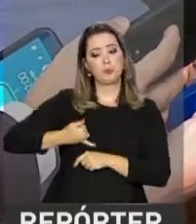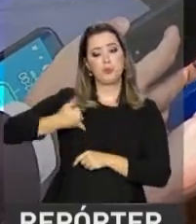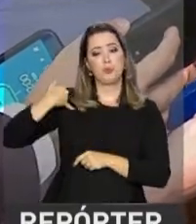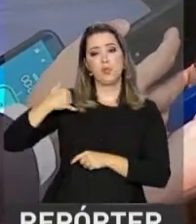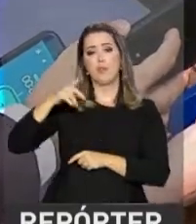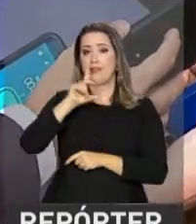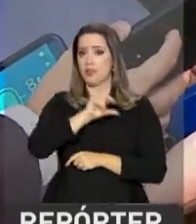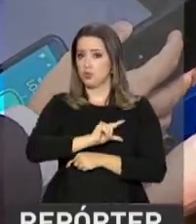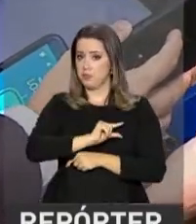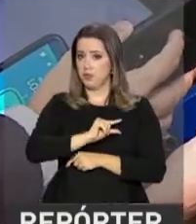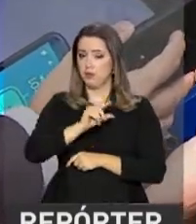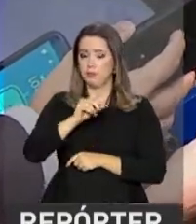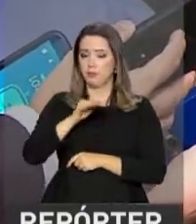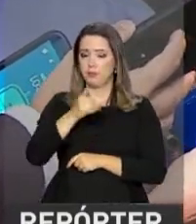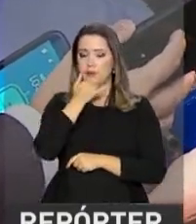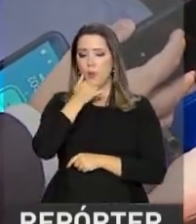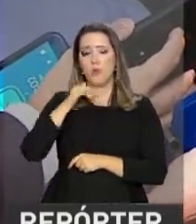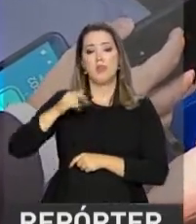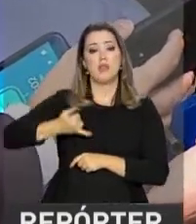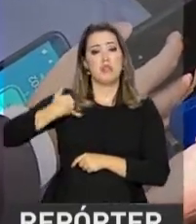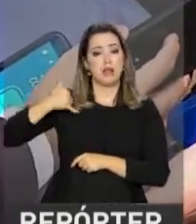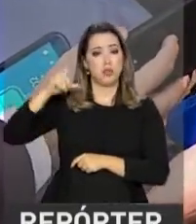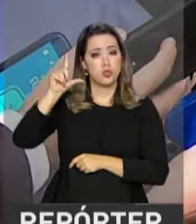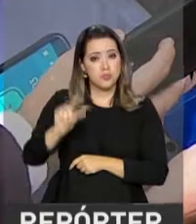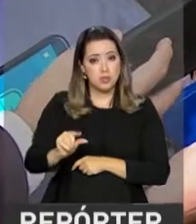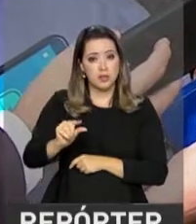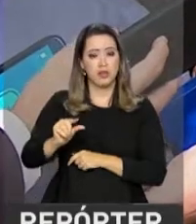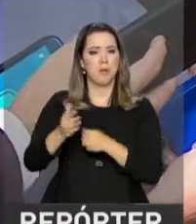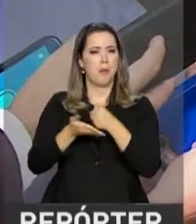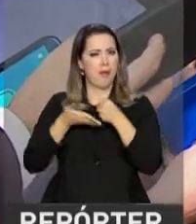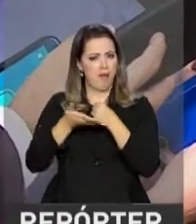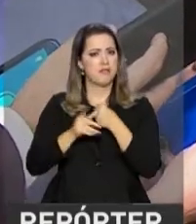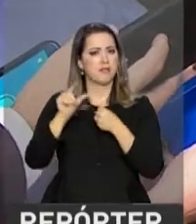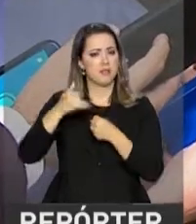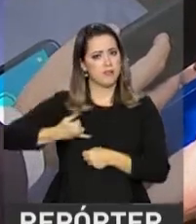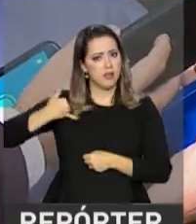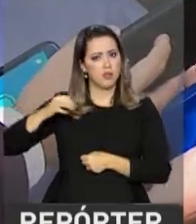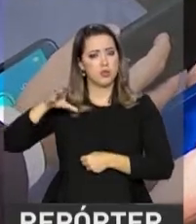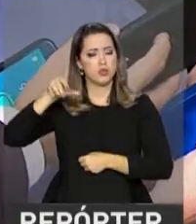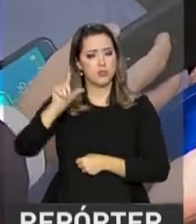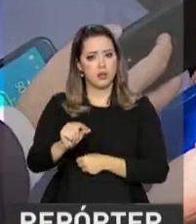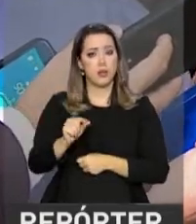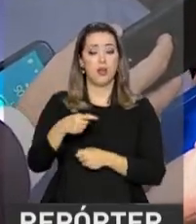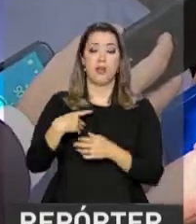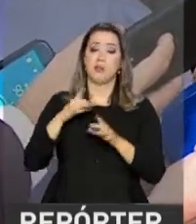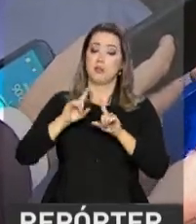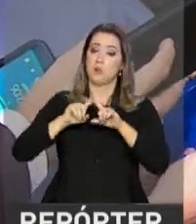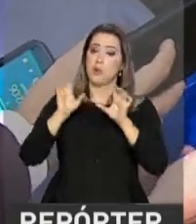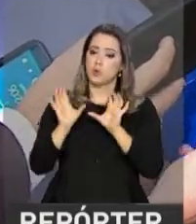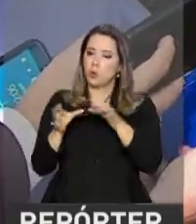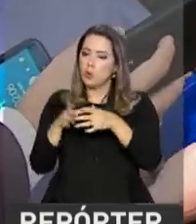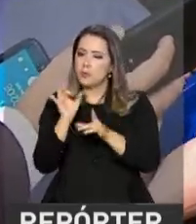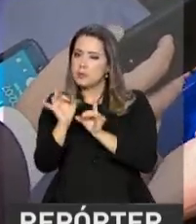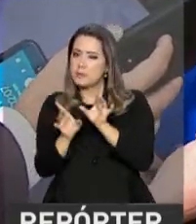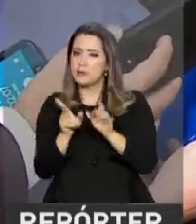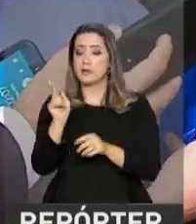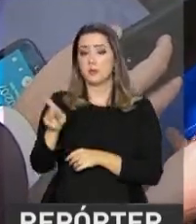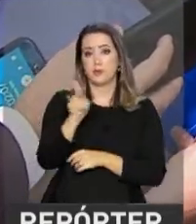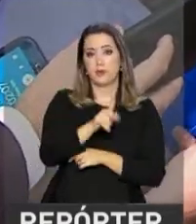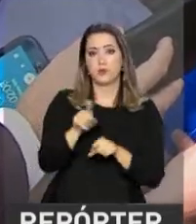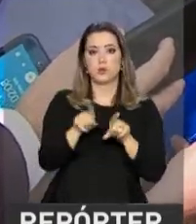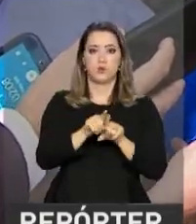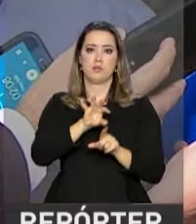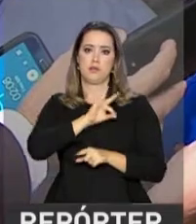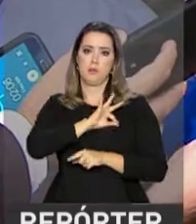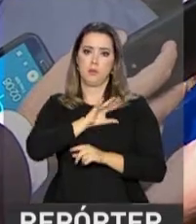mínima o respeito algumas particularidades pessoalmente relação aos professores e aos policiais nós